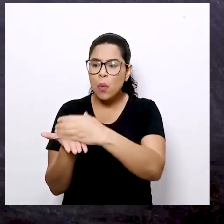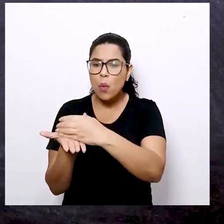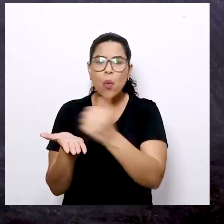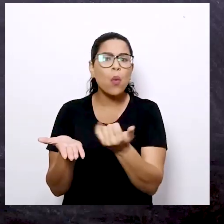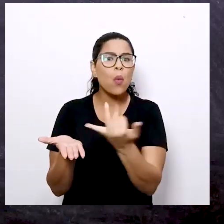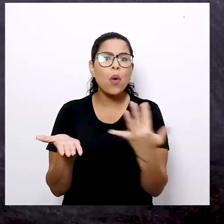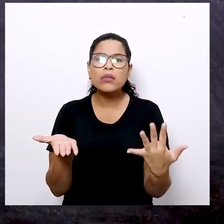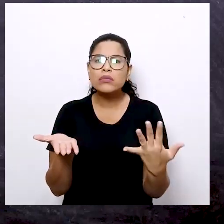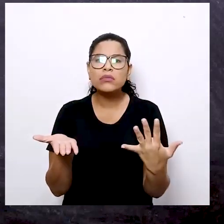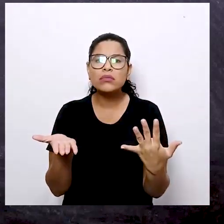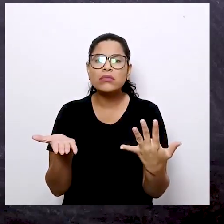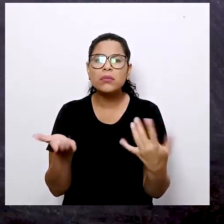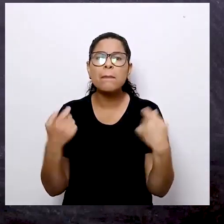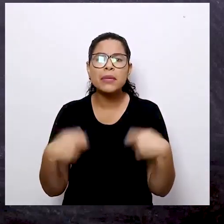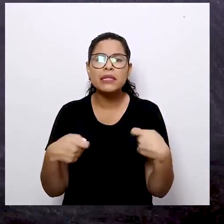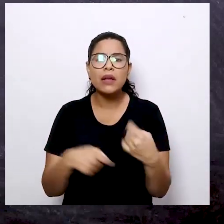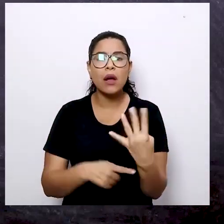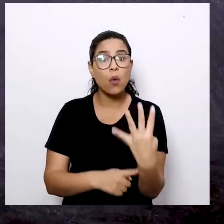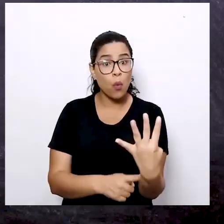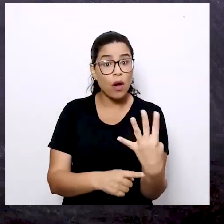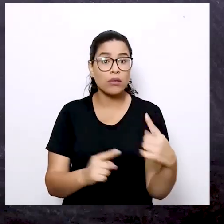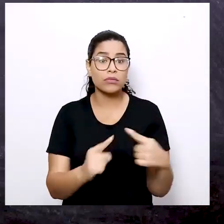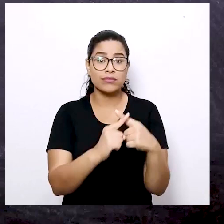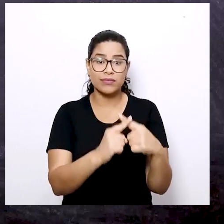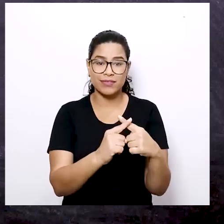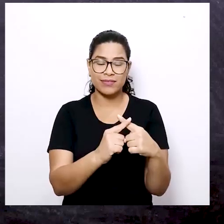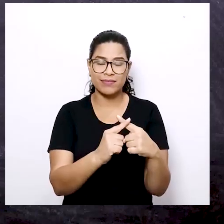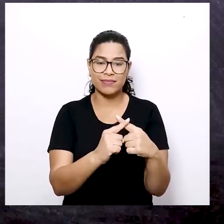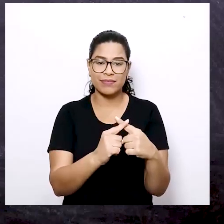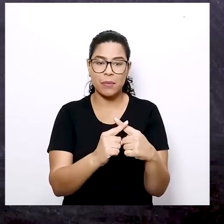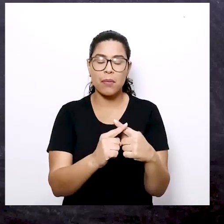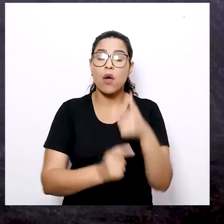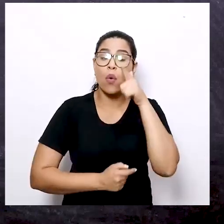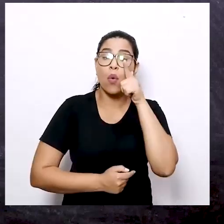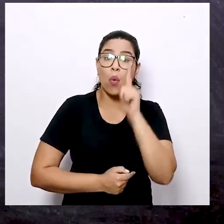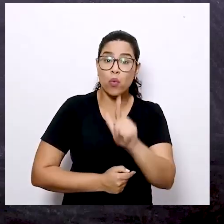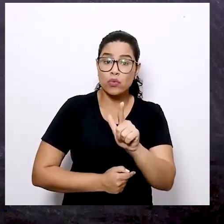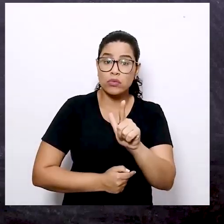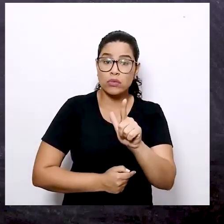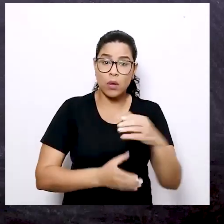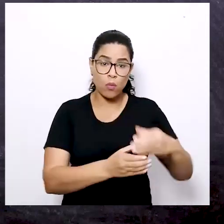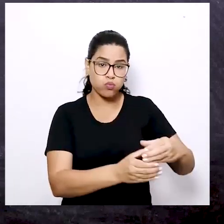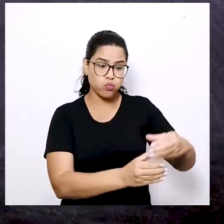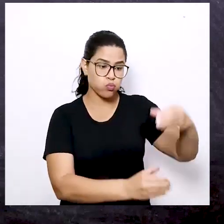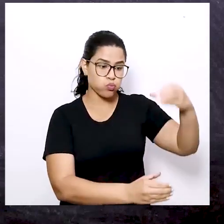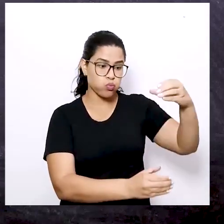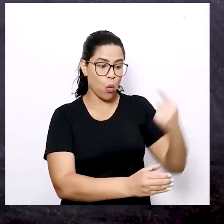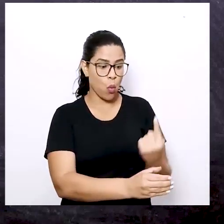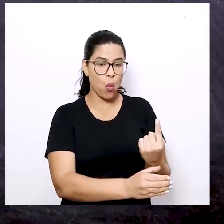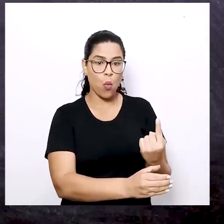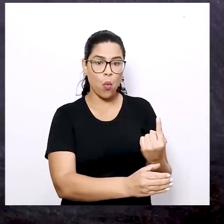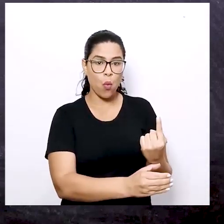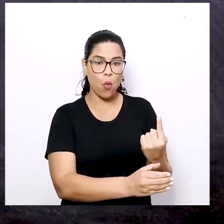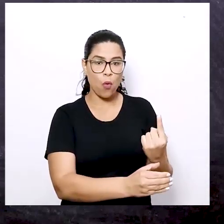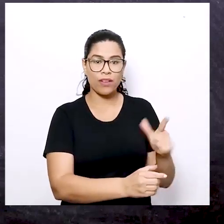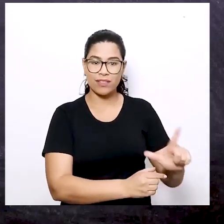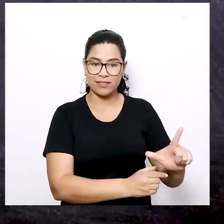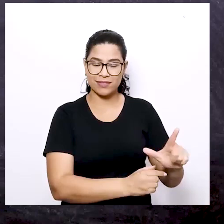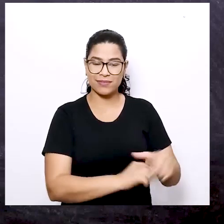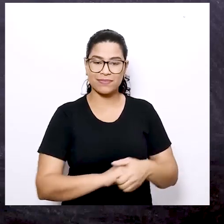encher esse copo 4 vezes para poder encher a garrafa de 1 litro.